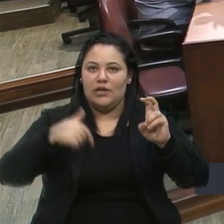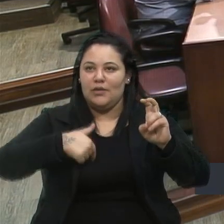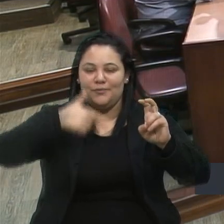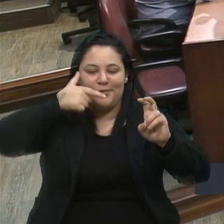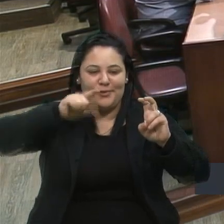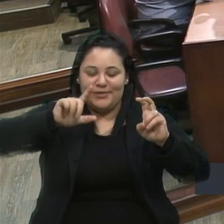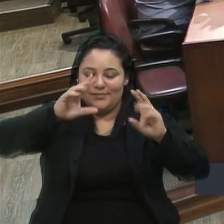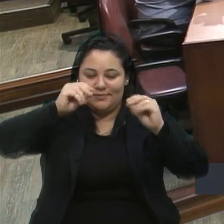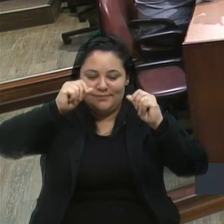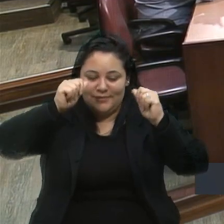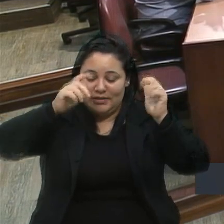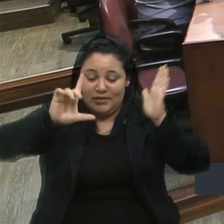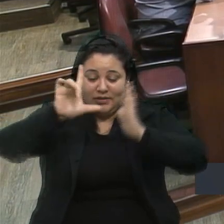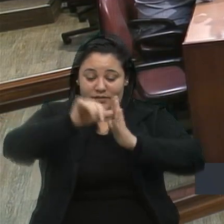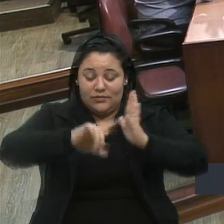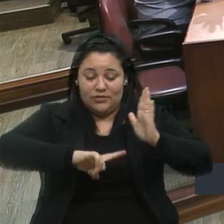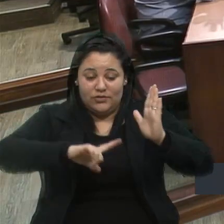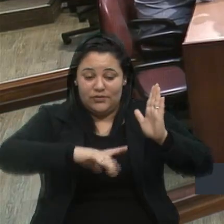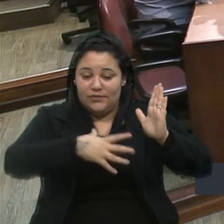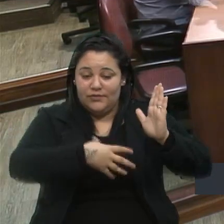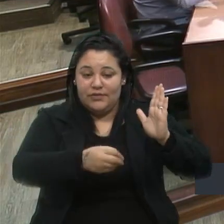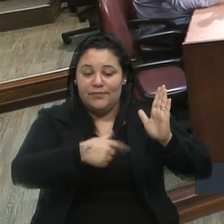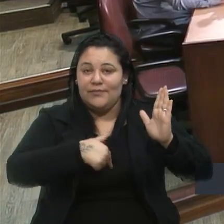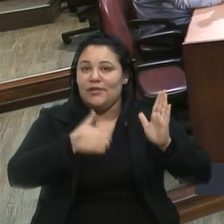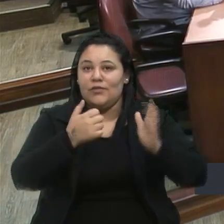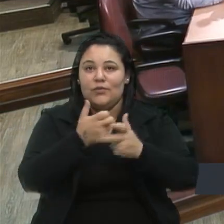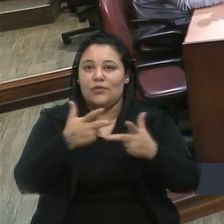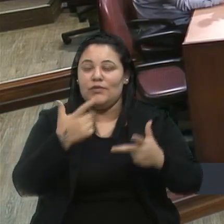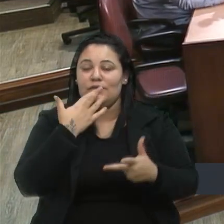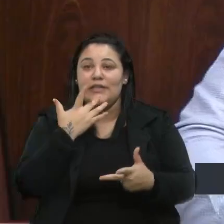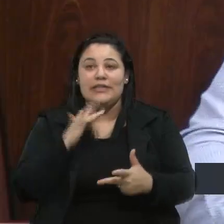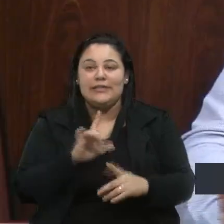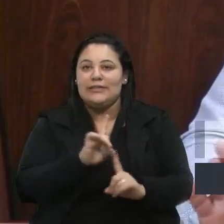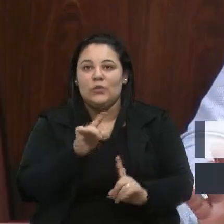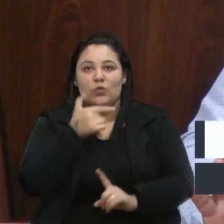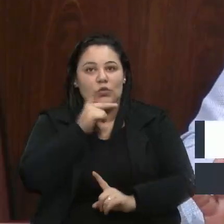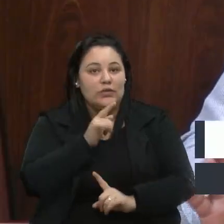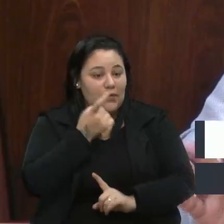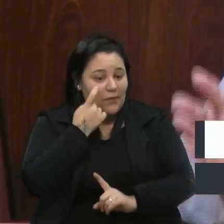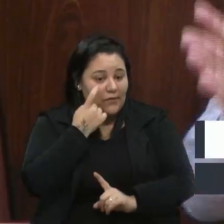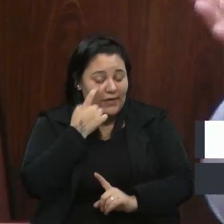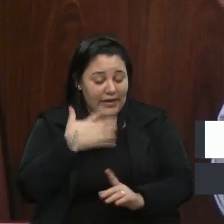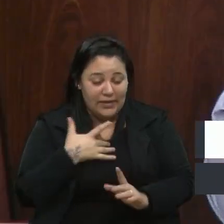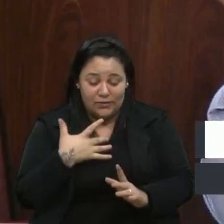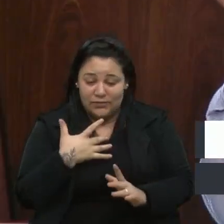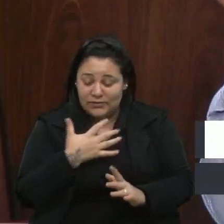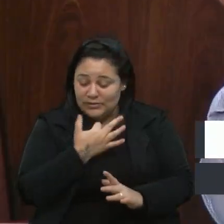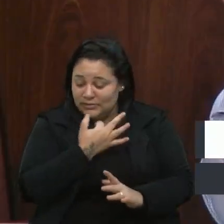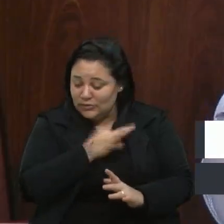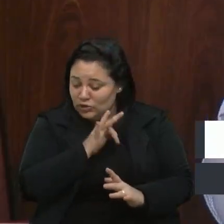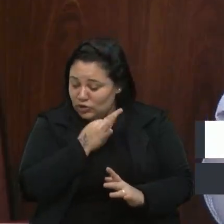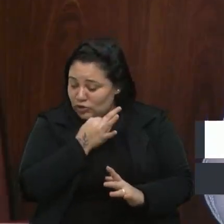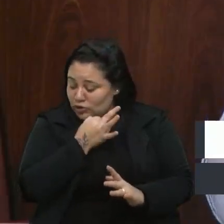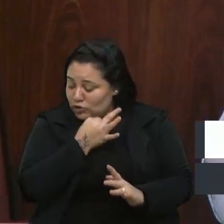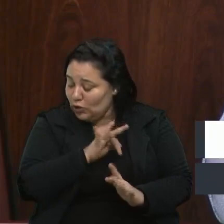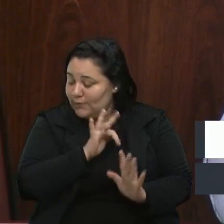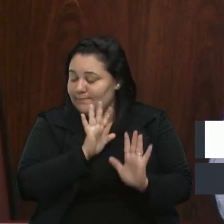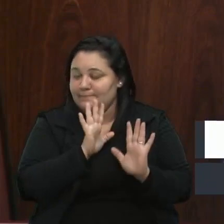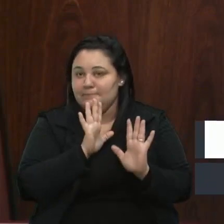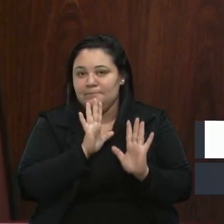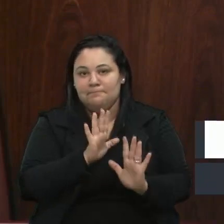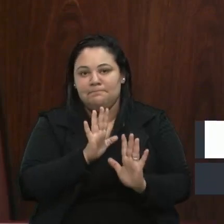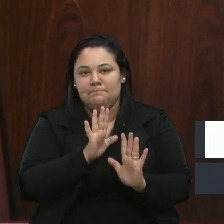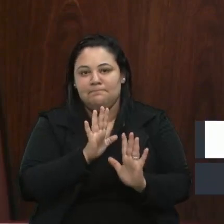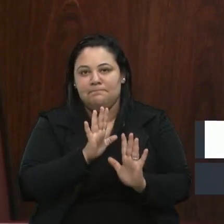que eu tive filho, coisa de criança, eu não consigo ver e me machuca profundamente. Enquanto o vereador Bressan estava falando, isso me